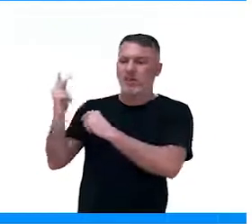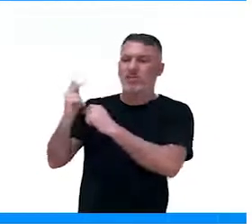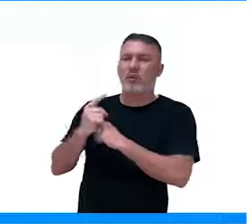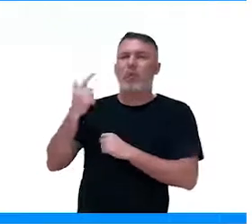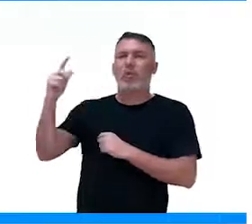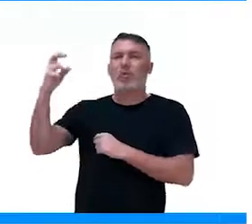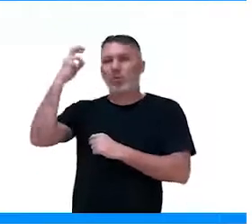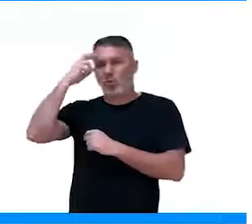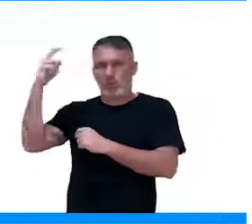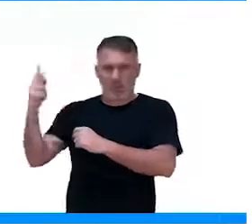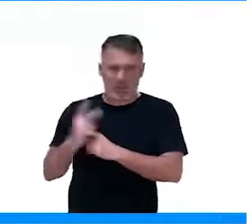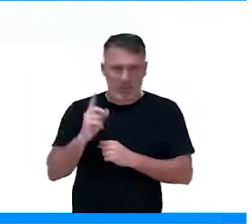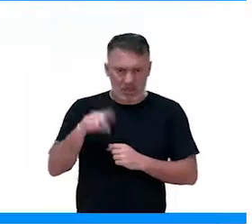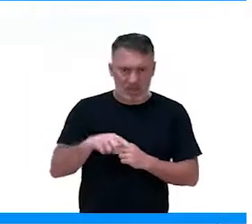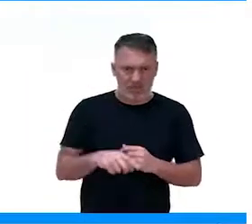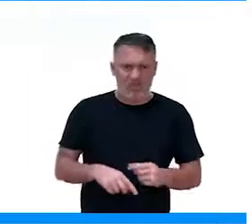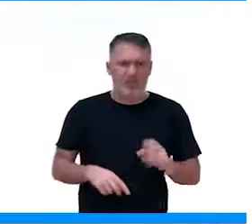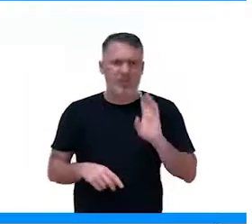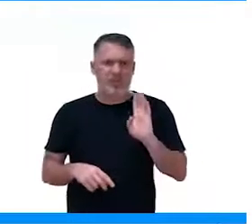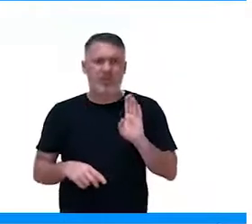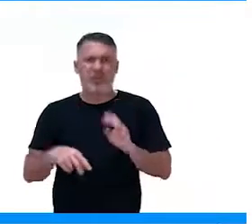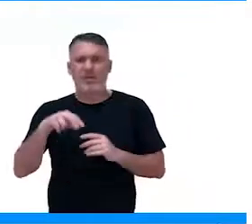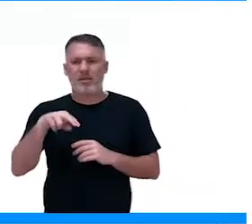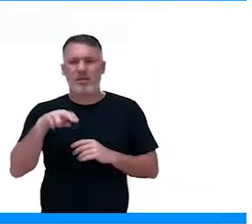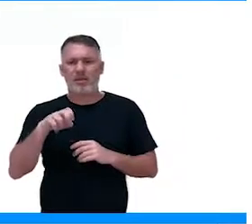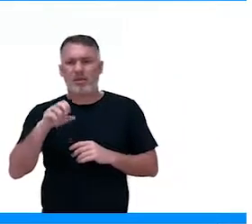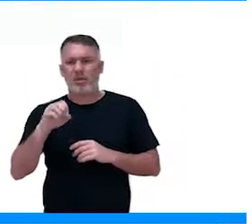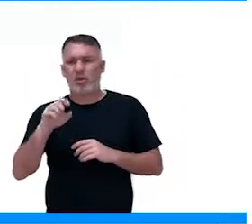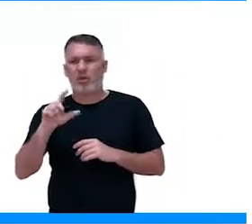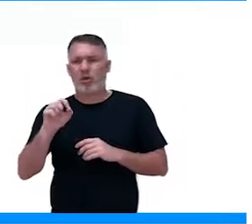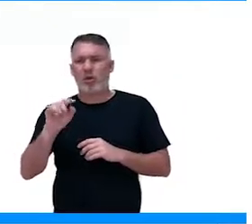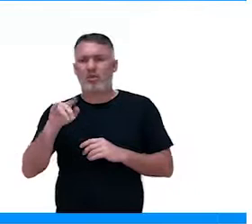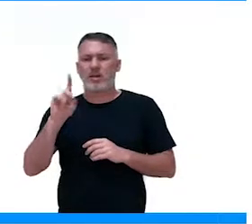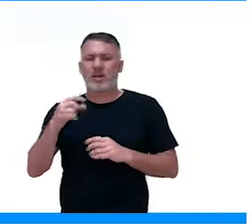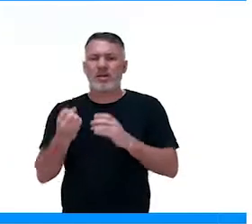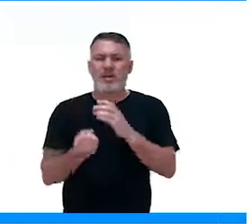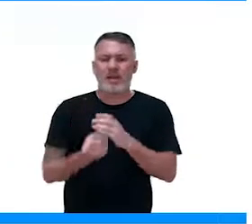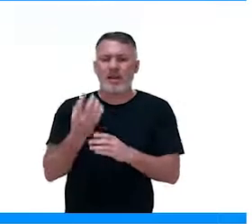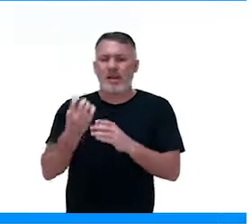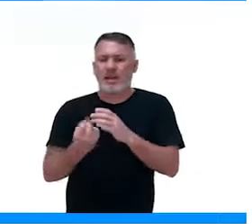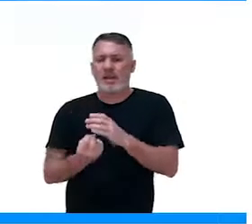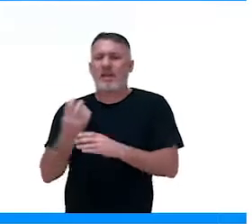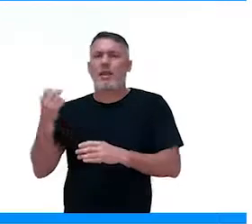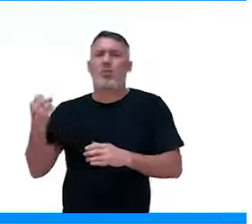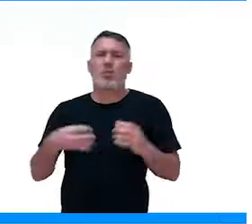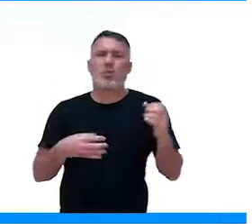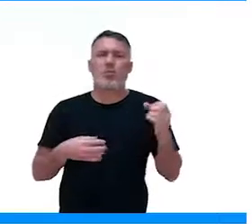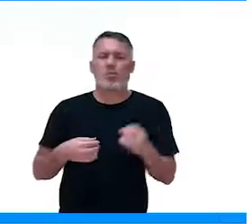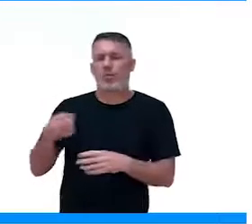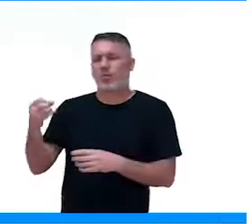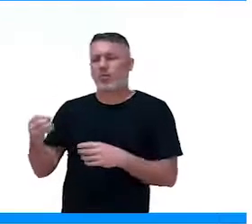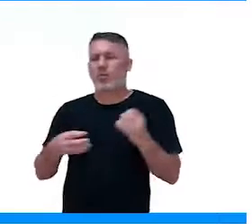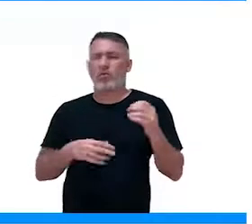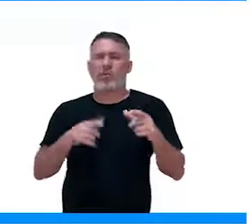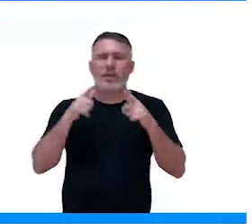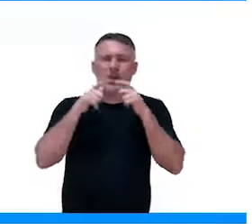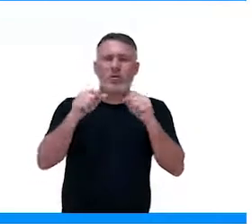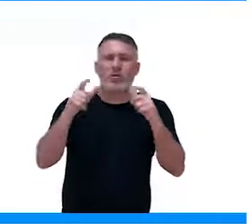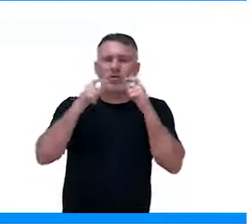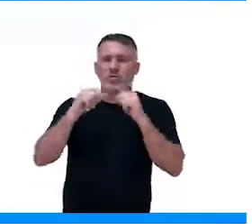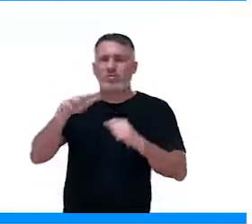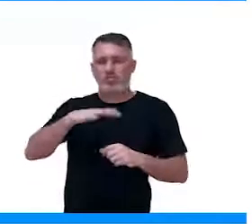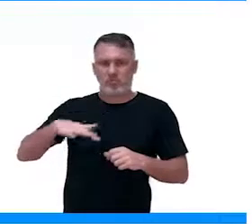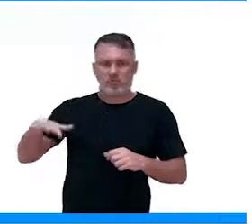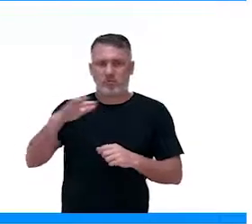representativos de outras culturas? É um neologismo, criação de novos itens linguísticos pelos mecanismos que o sistema da